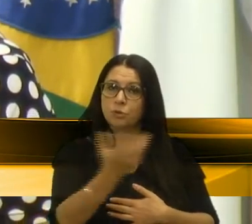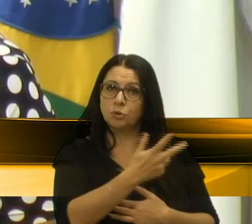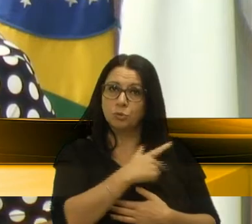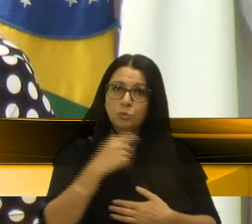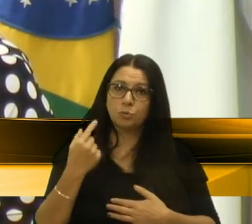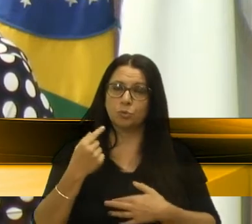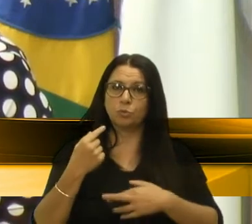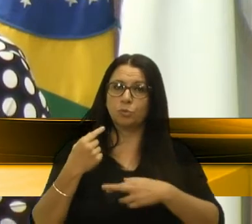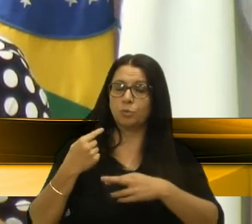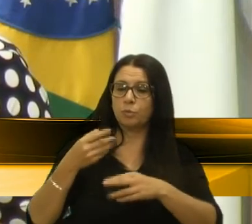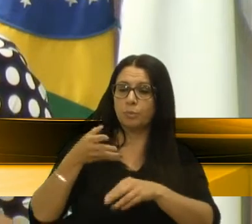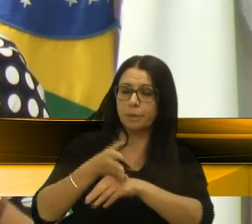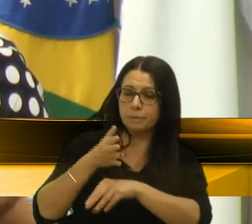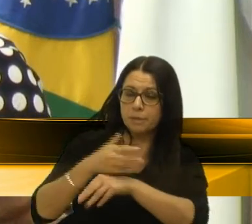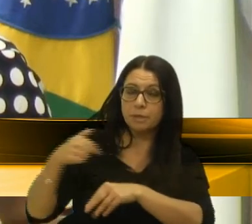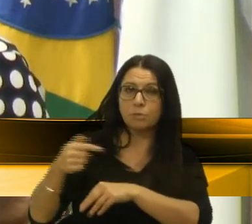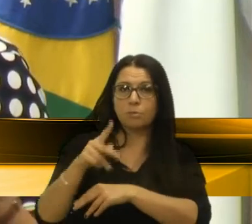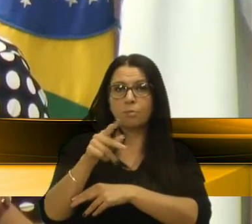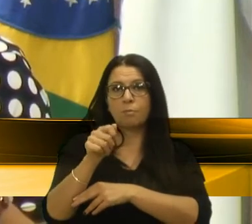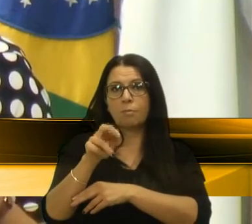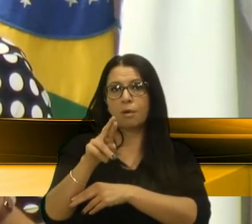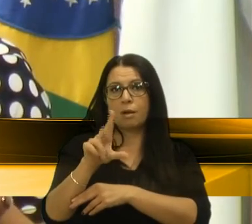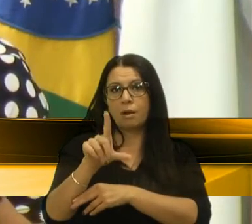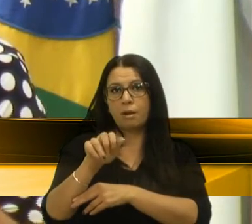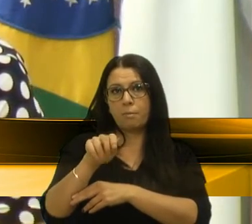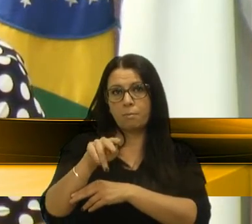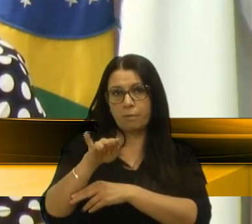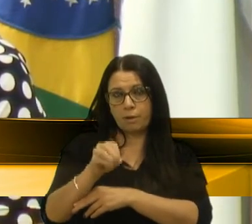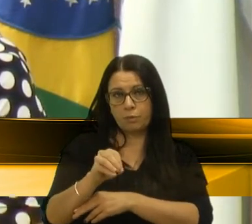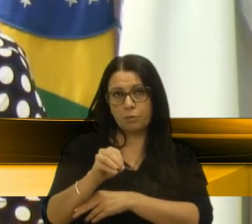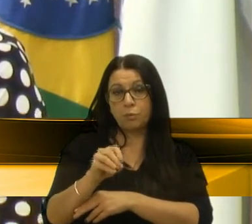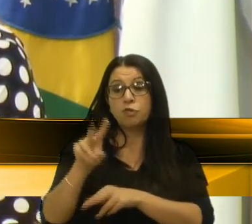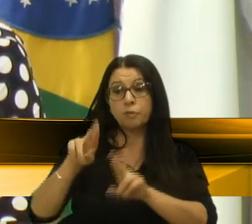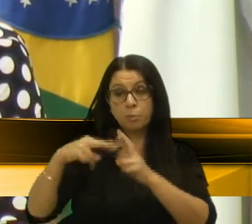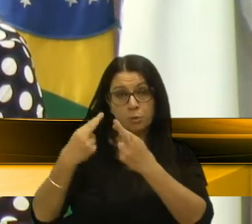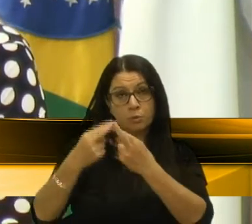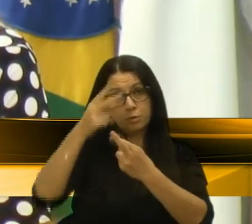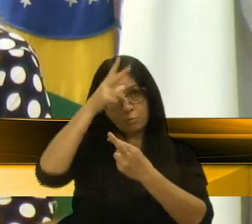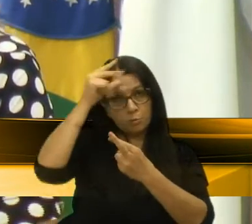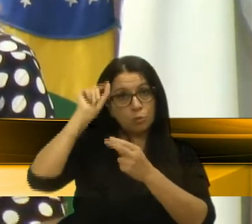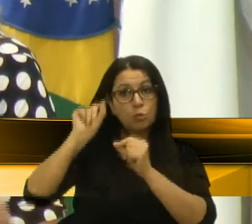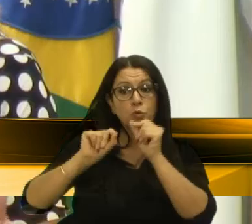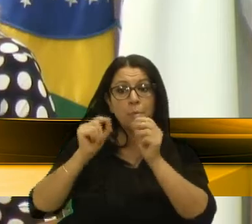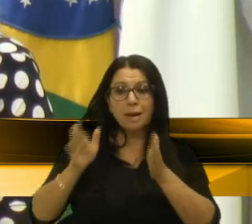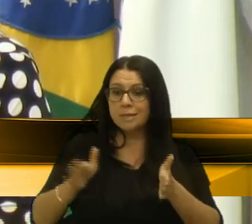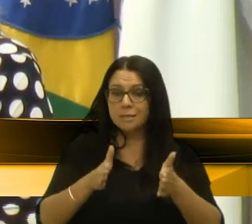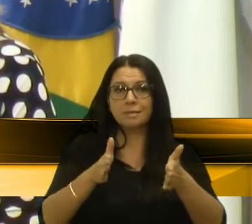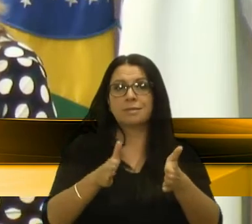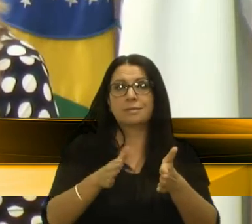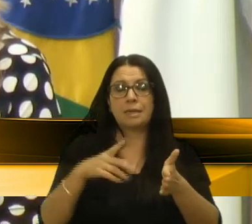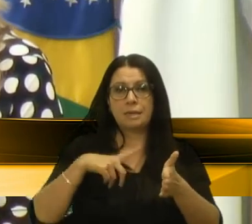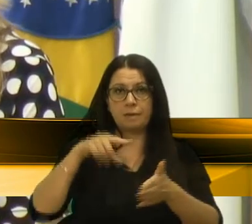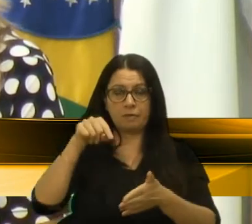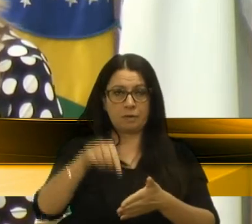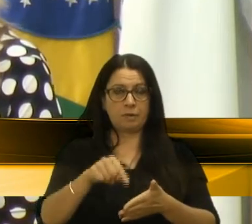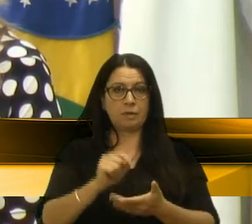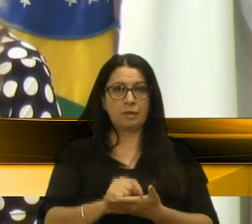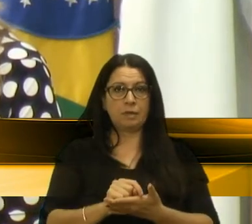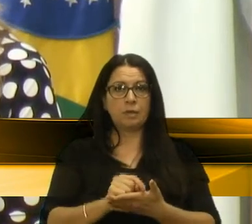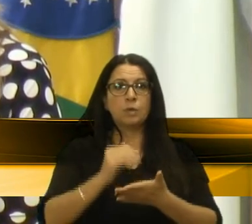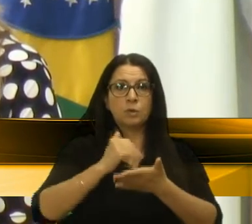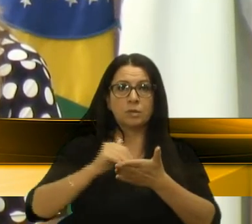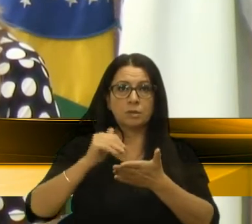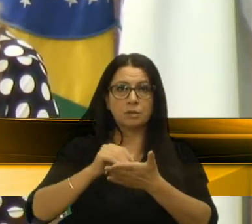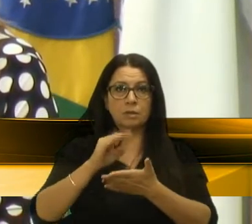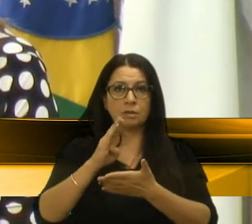as reformas. Quando nós tivemos aqui a audiência pública referente às estradas, que esteve aqui o secretário